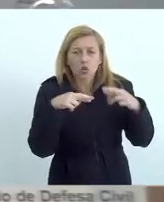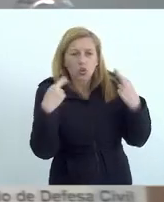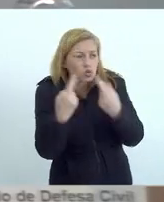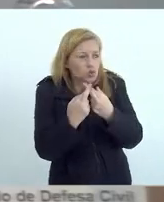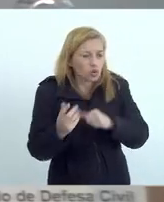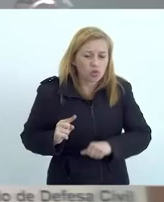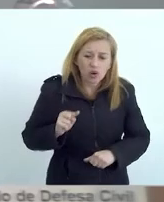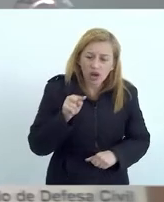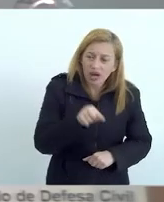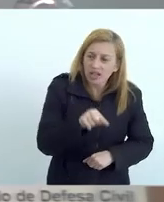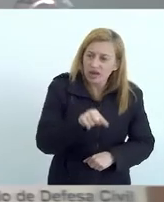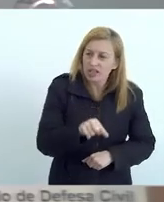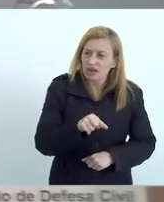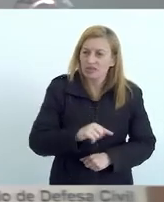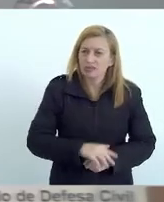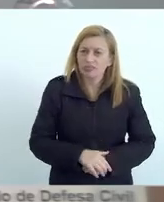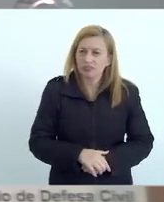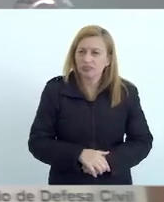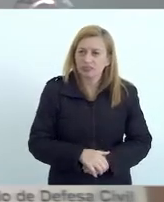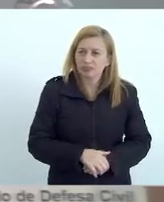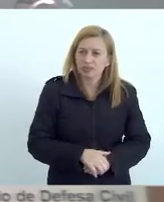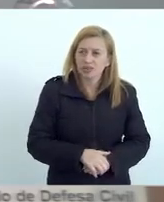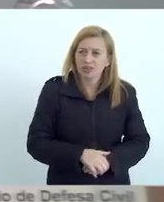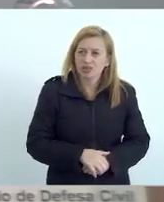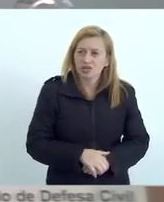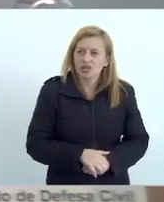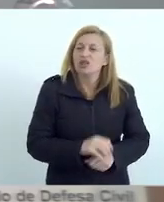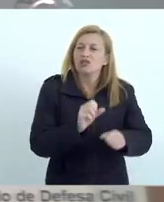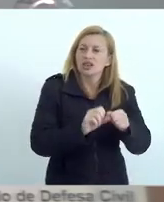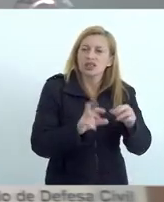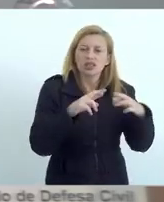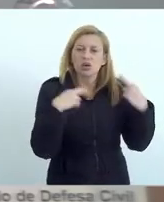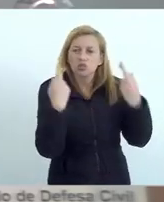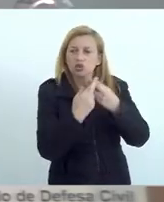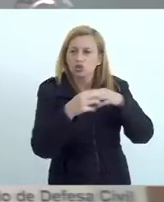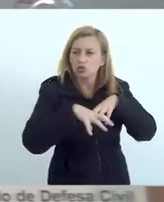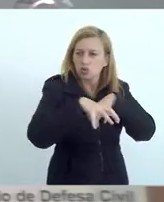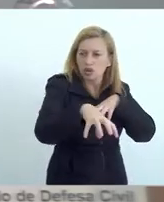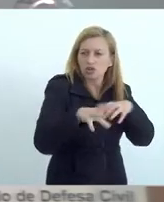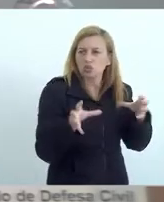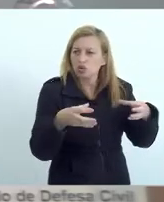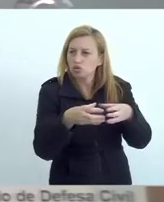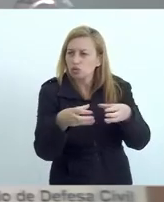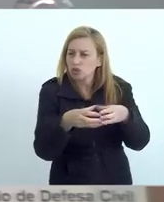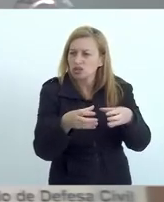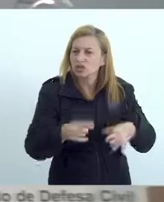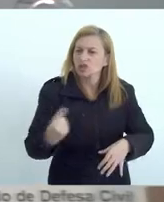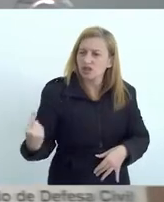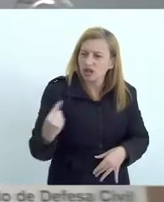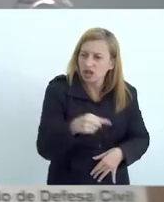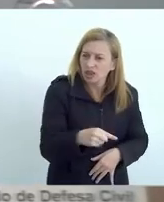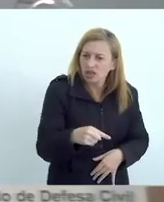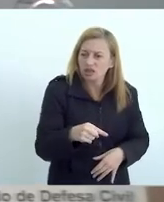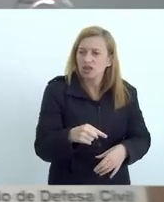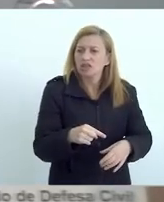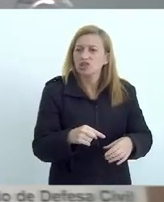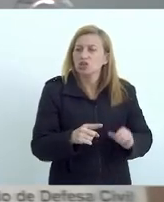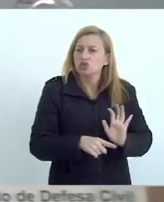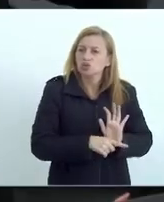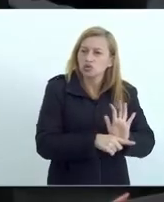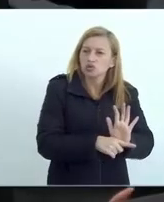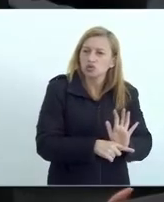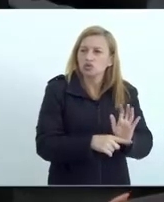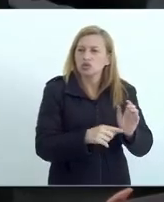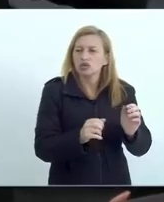reuniões vindo aqui em reuniões fazendo reuniões online com as comissões vindo aqui no gabinete dos